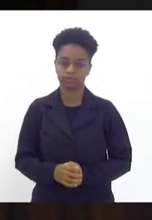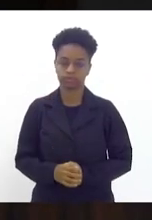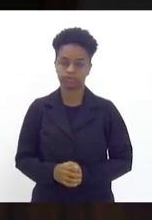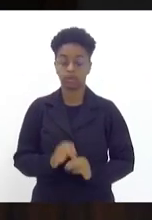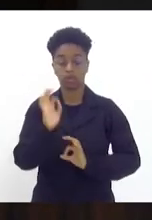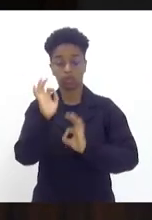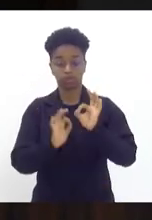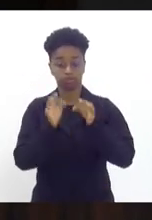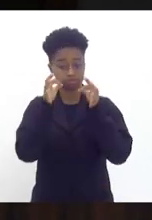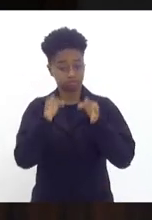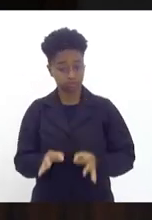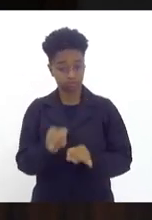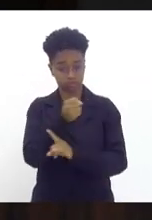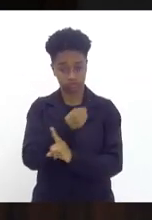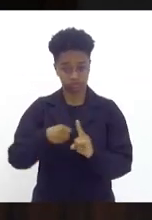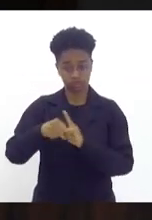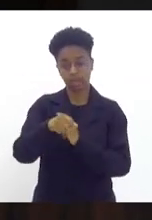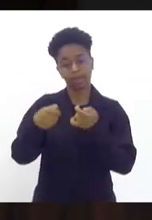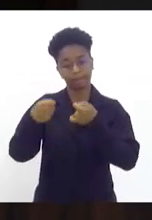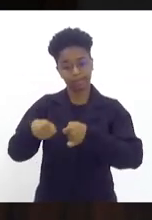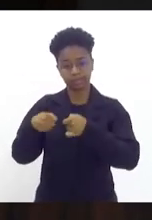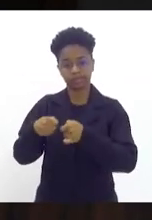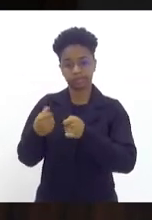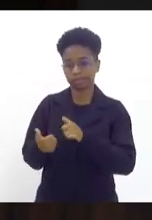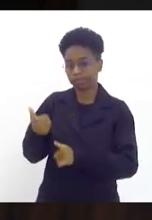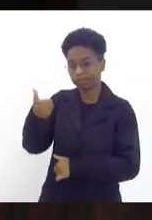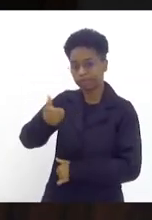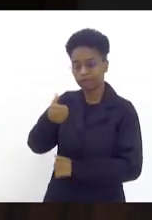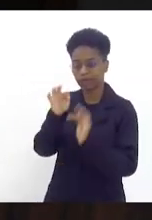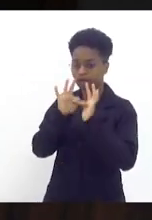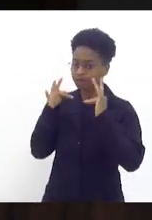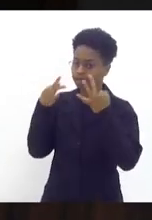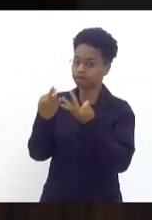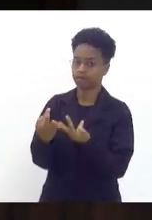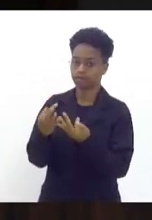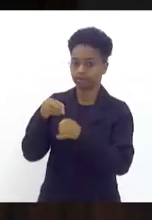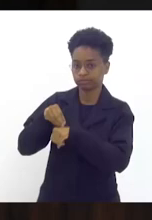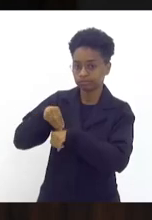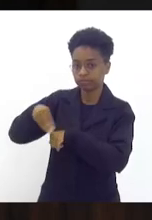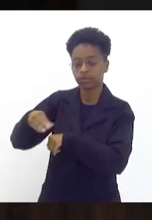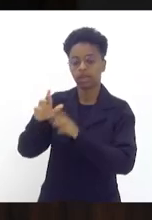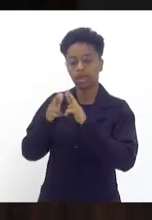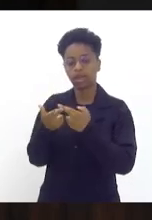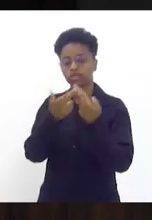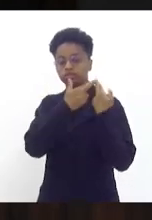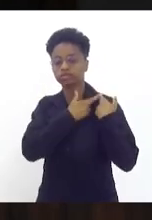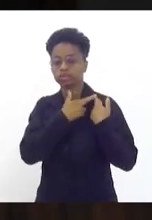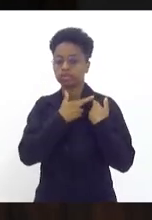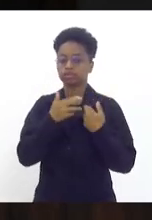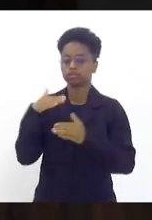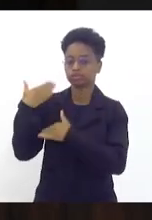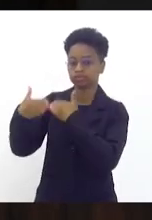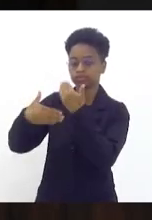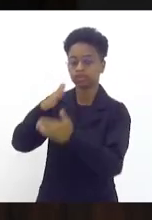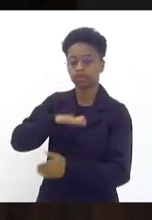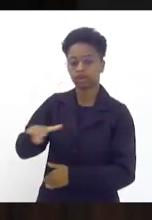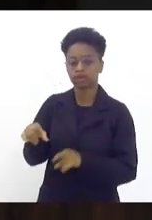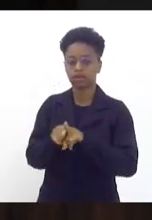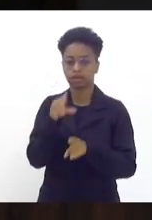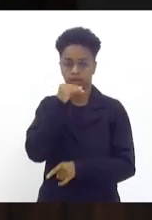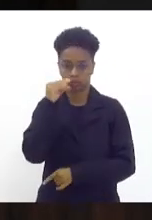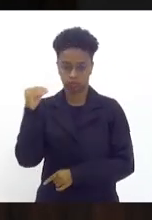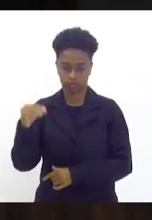da sociedade passa pela família, que é responsável pelo pleno desenvolvimento de crianças e